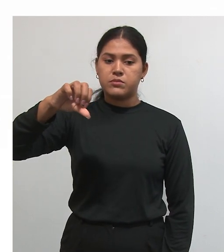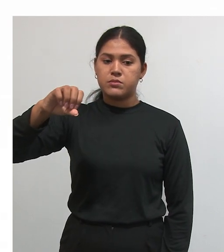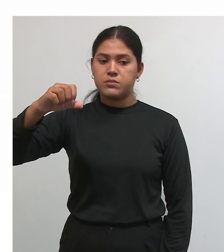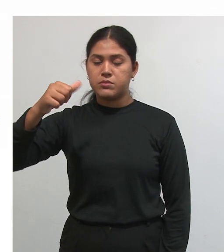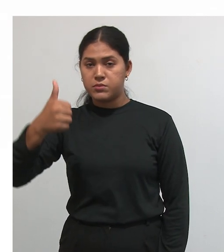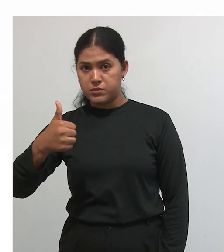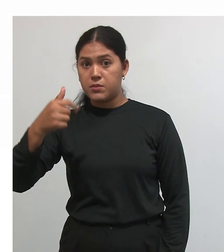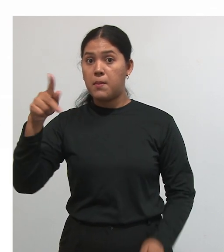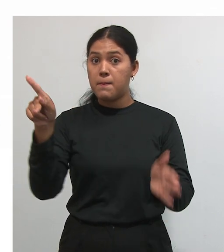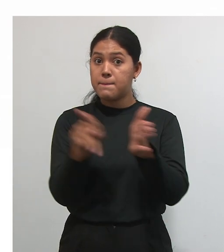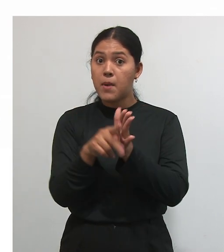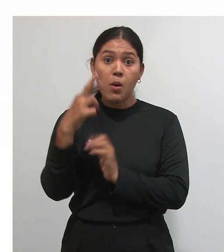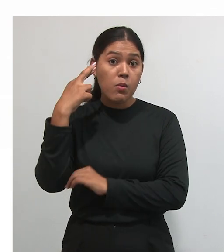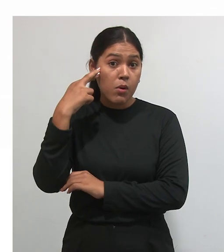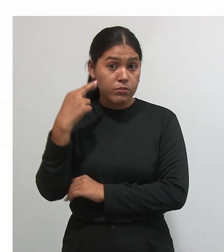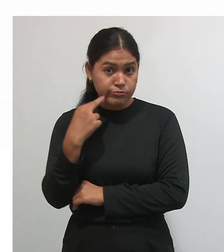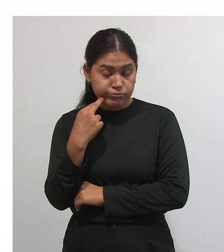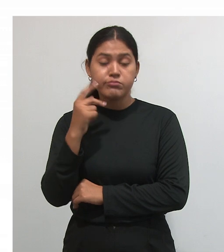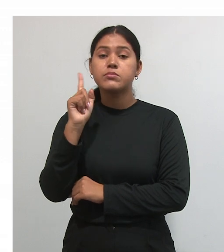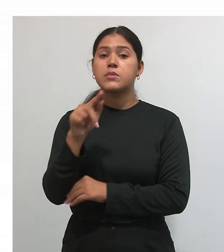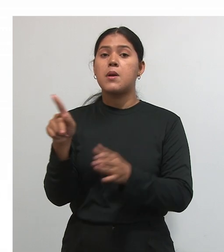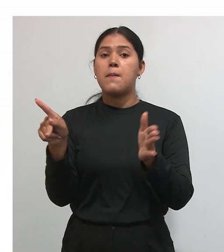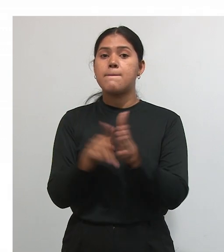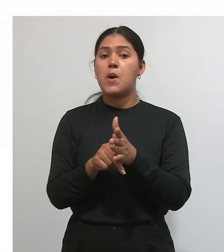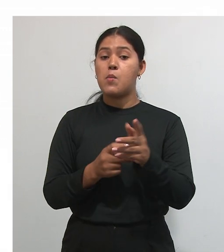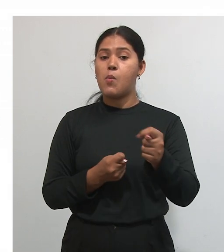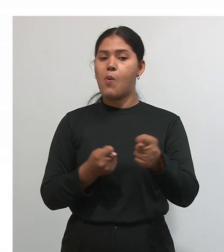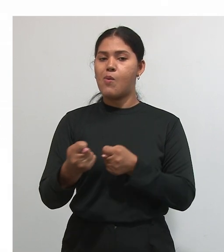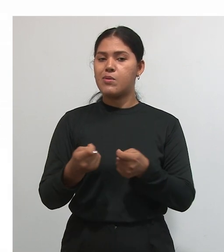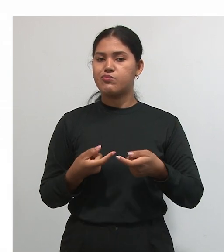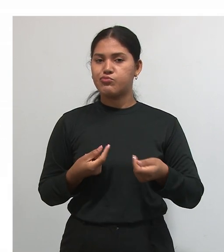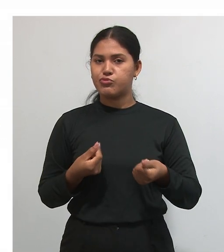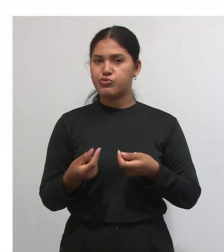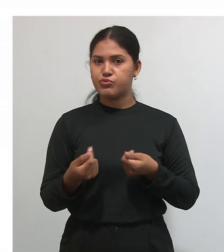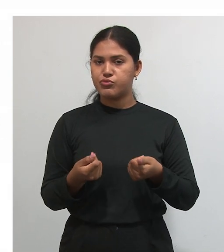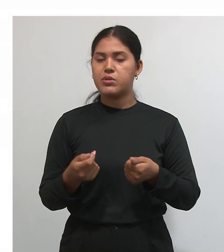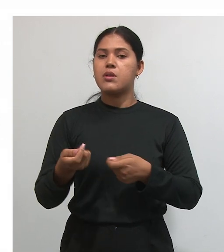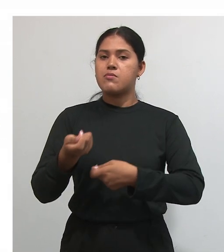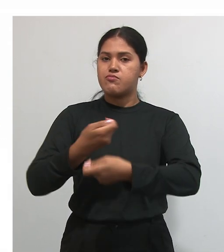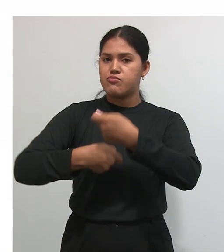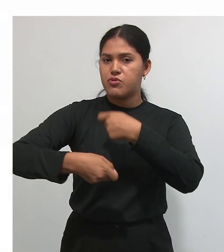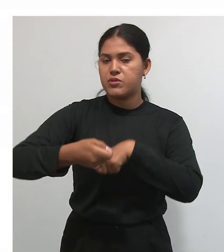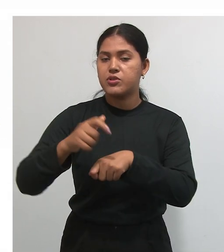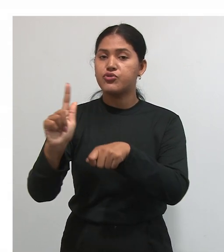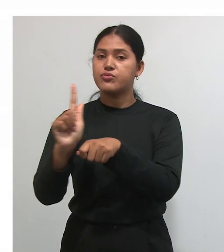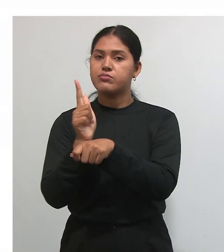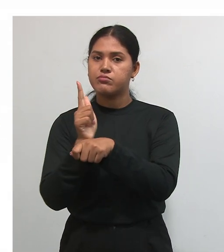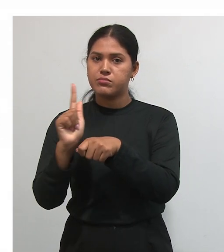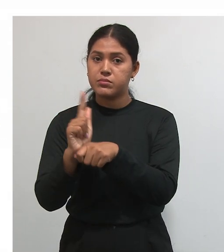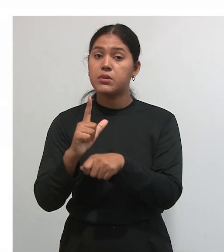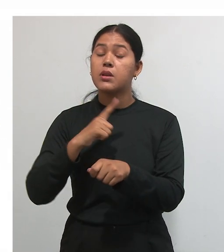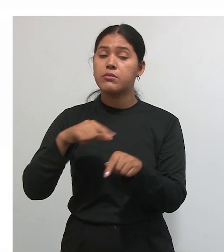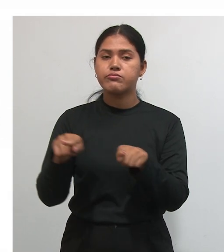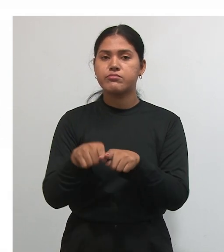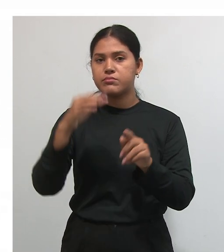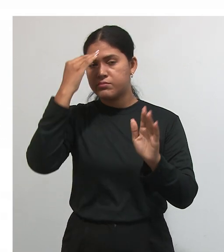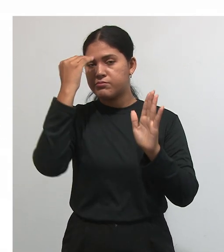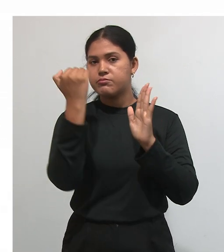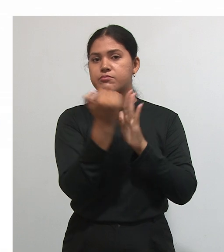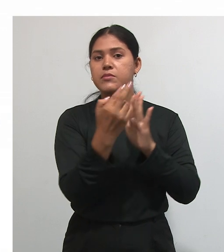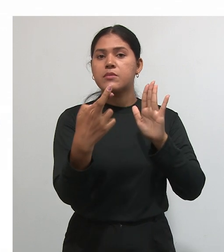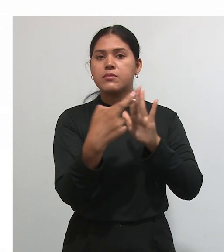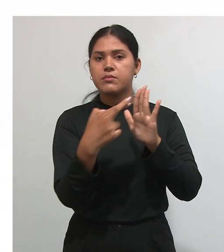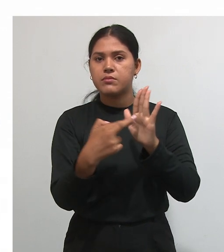aqui, de Rondônia, tá? Que trata o quê? Sobre a gestão patrimonial mobiliária e imobiliária, institui normas